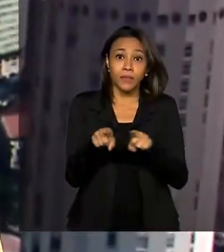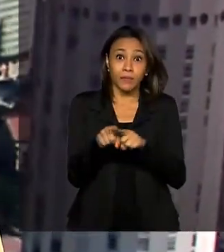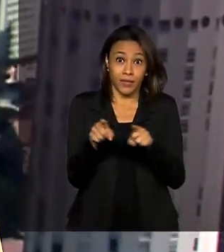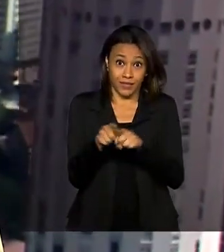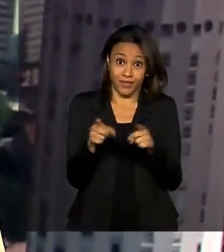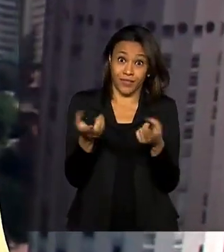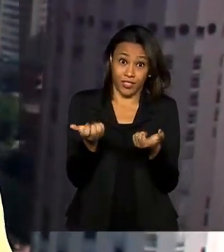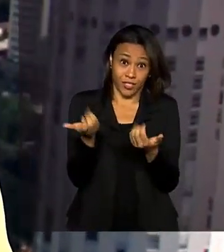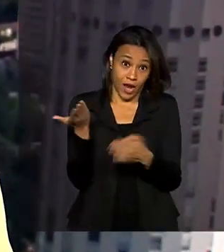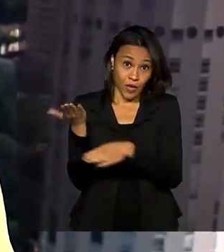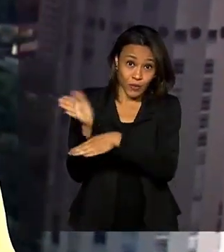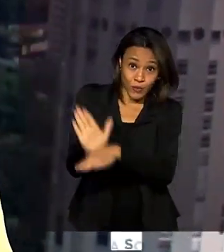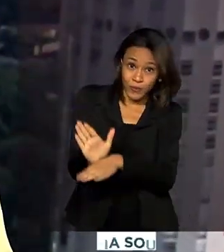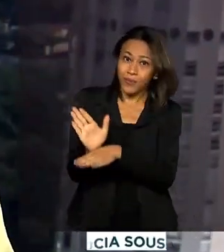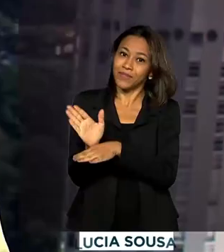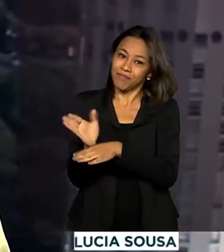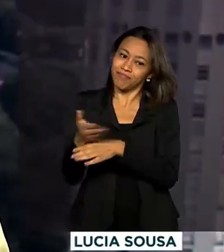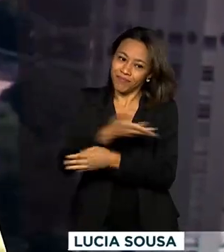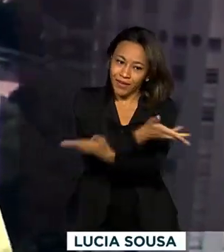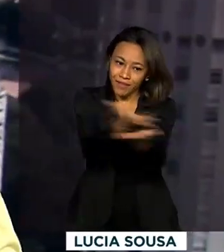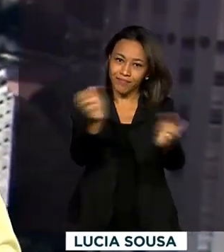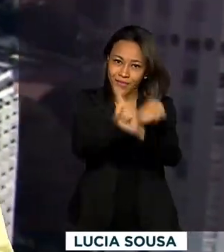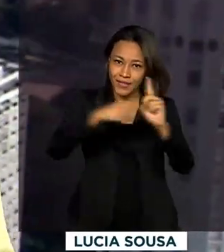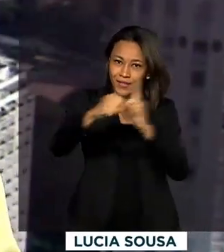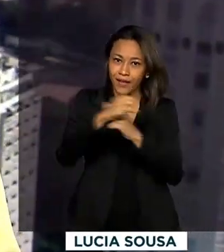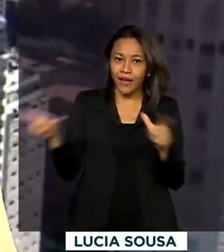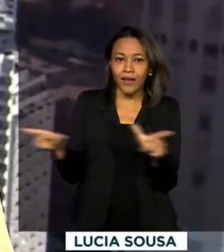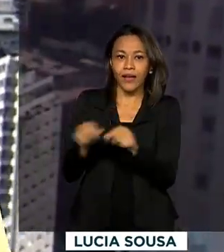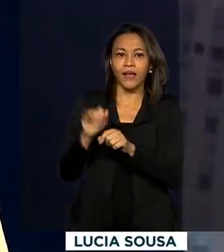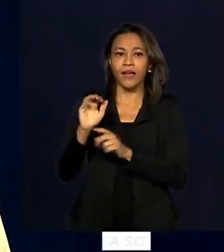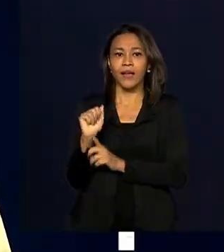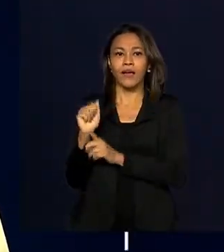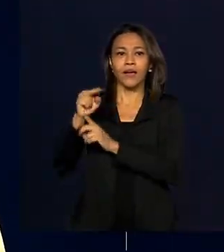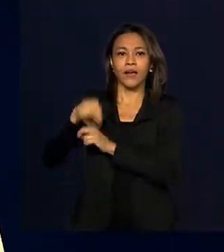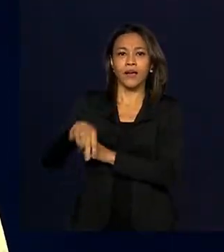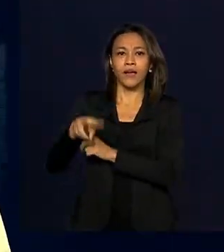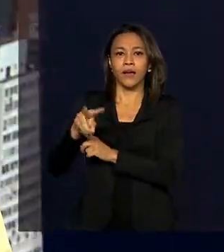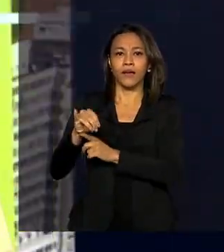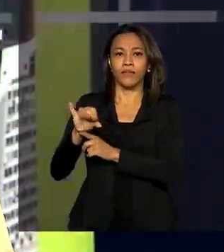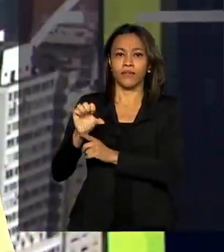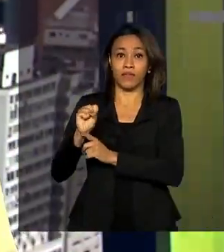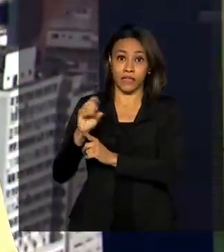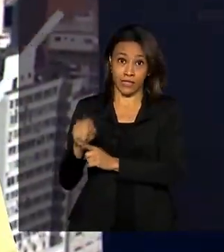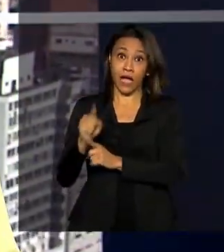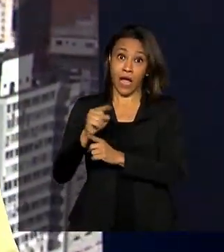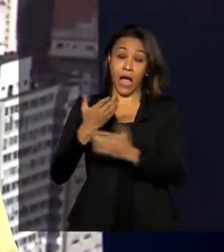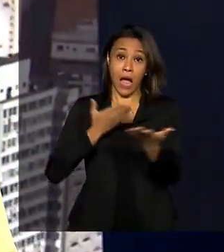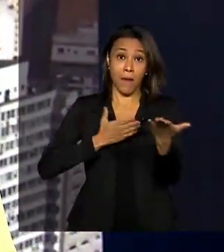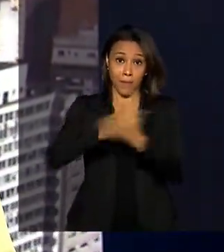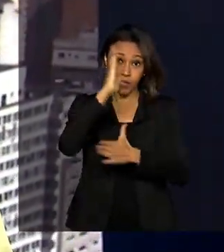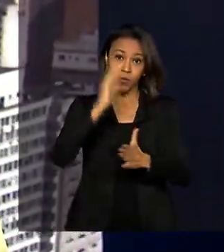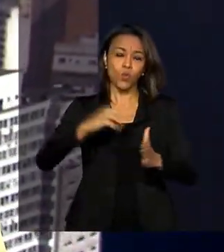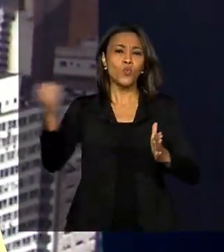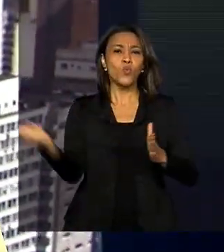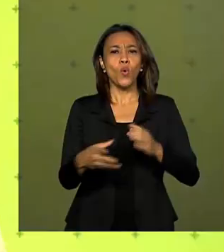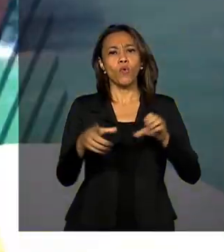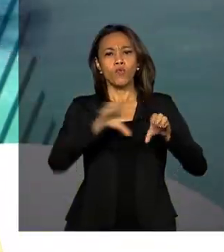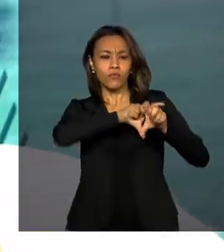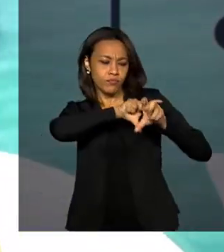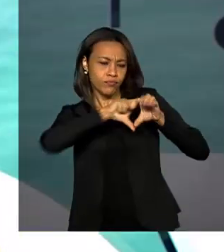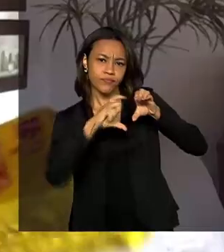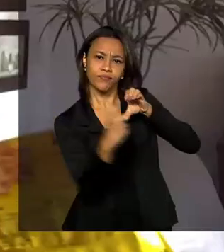sociedade, a Agência Nacional de Vigilância Sanitária aprovou o novo modelo de rotulagem nutricional dos alimentos.